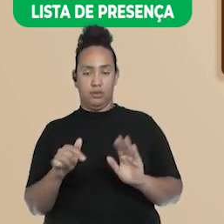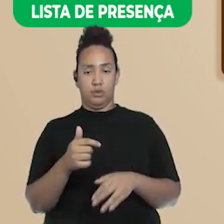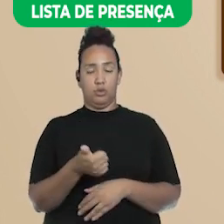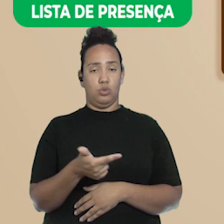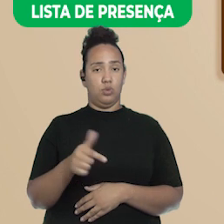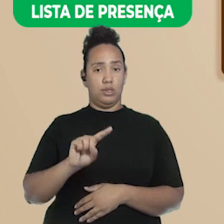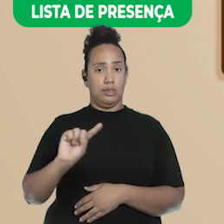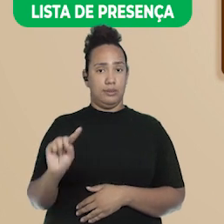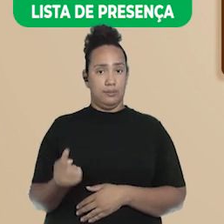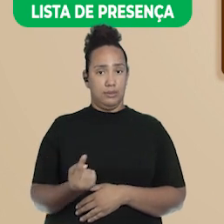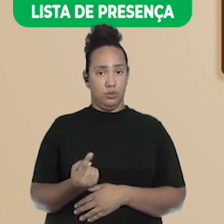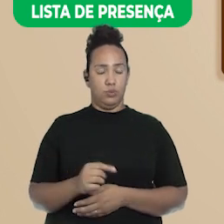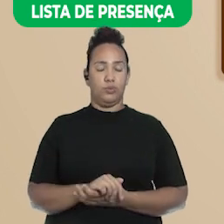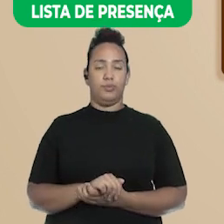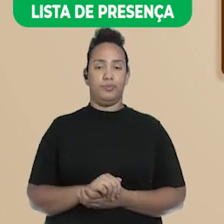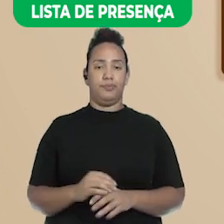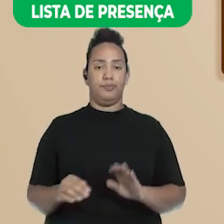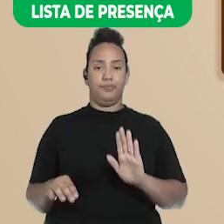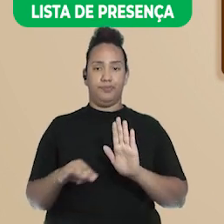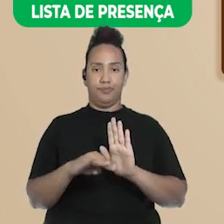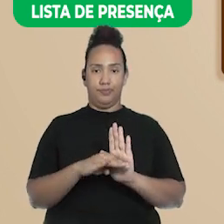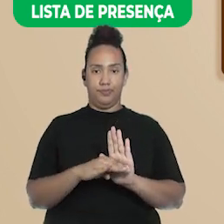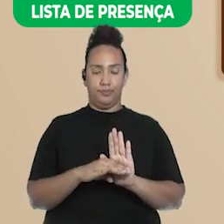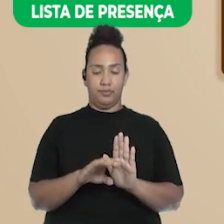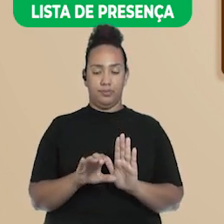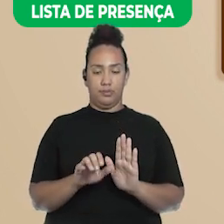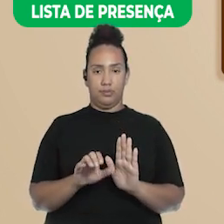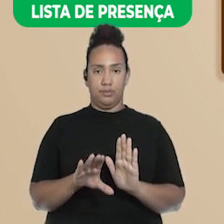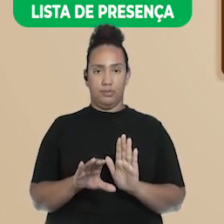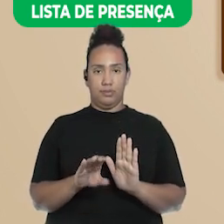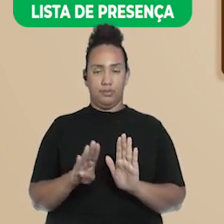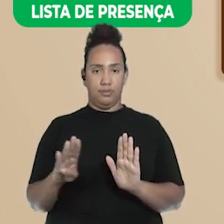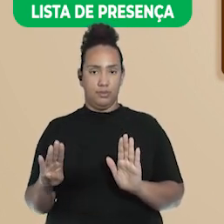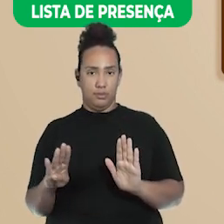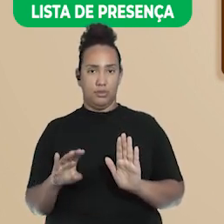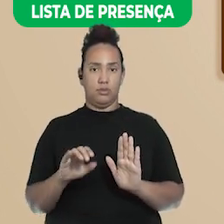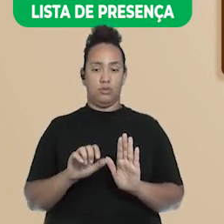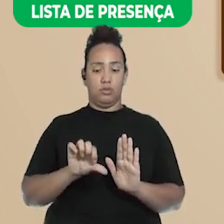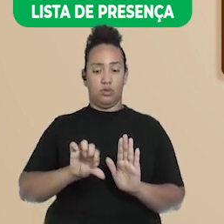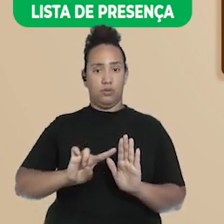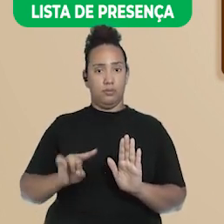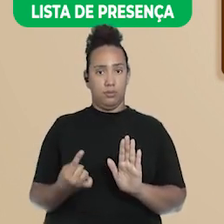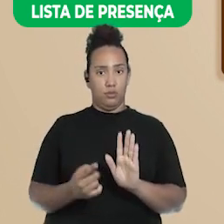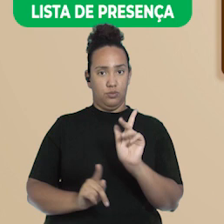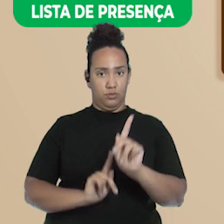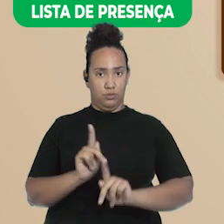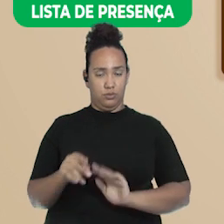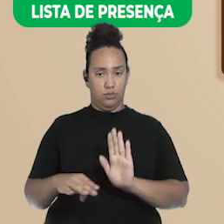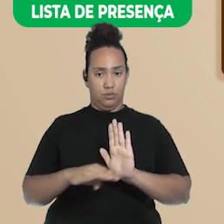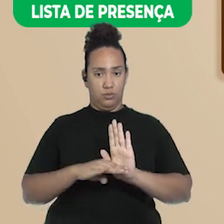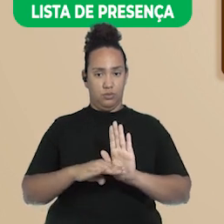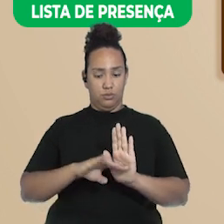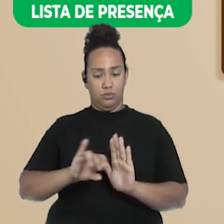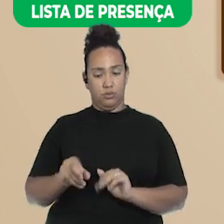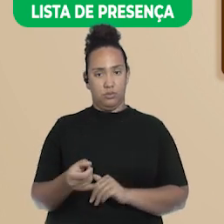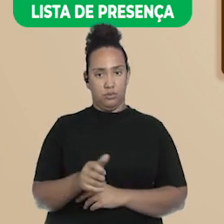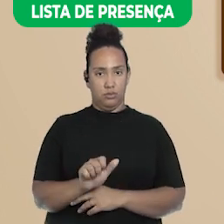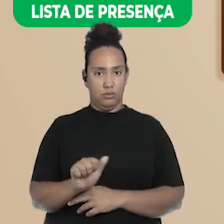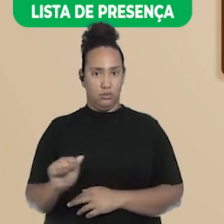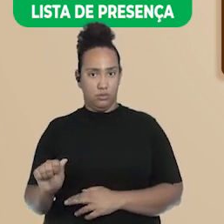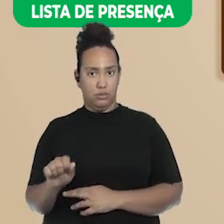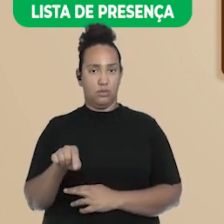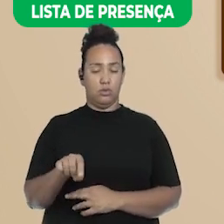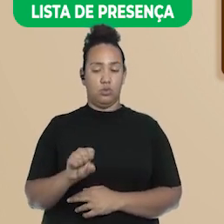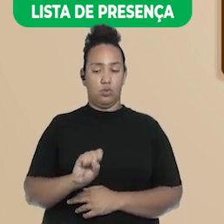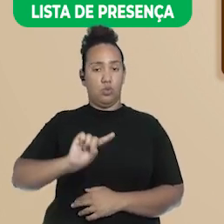mil habitantes. Na sequência, Castelo Branco, com mais de 9 mil. Jardim América, que ultrapassa 8 mil